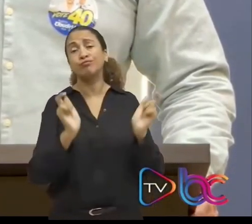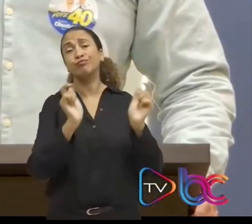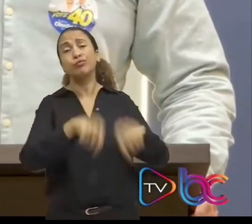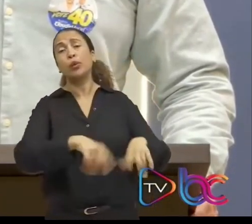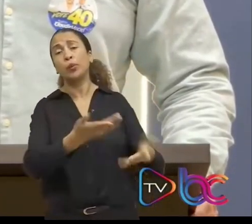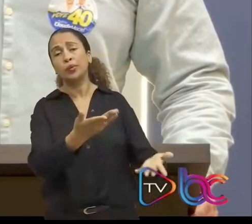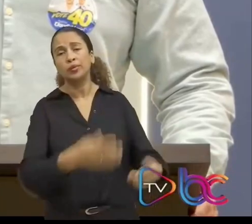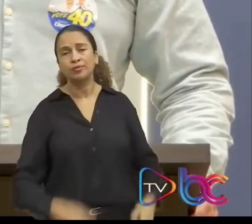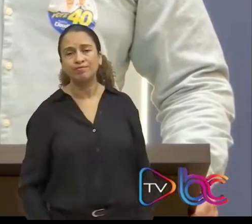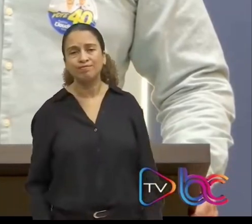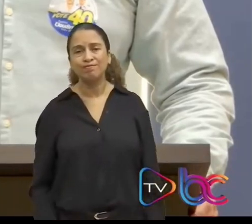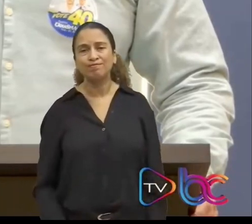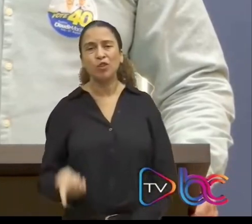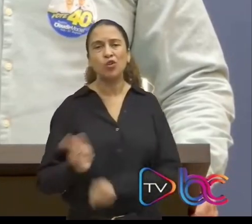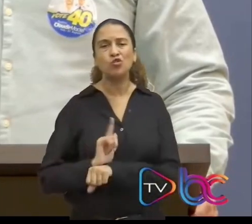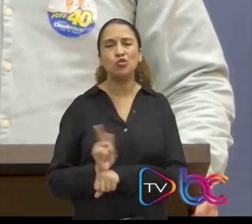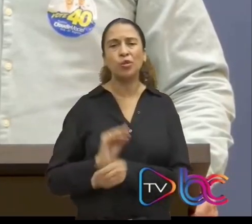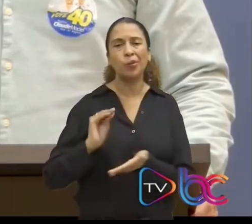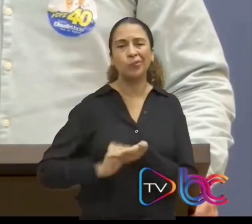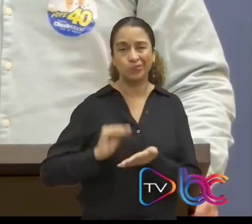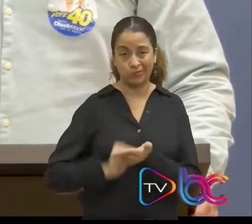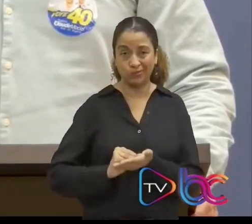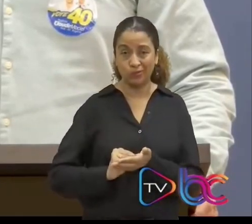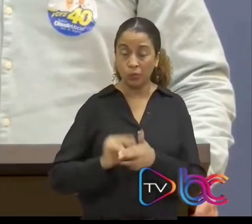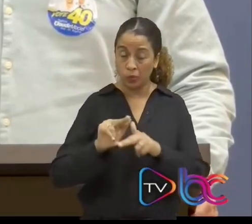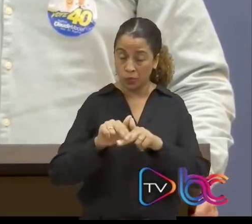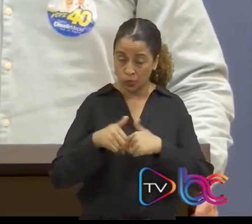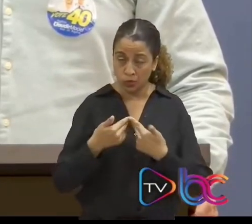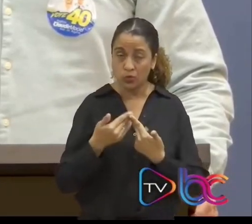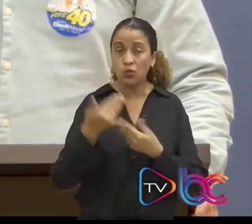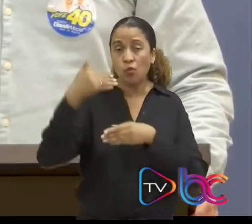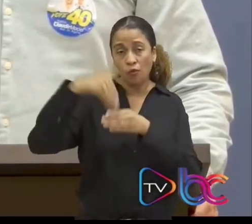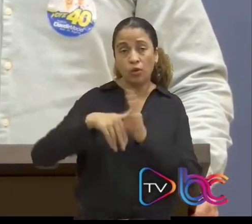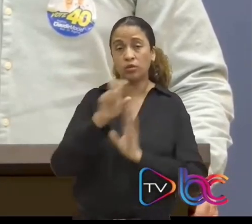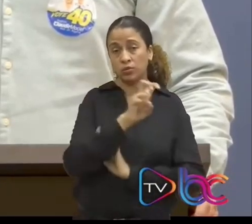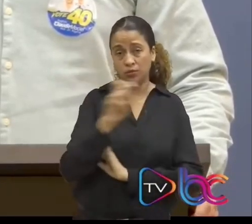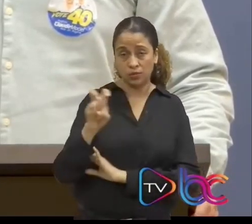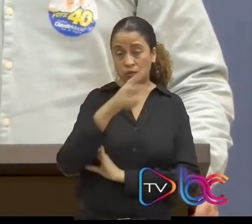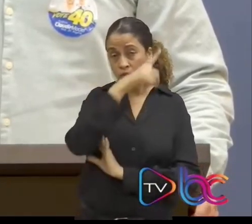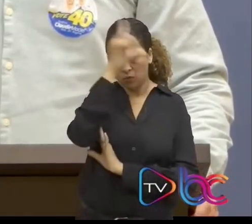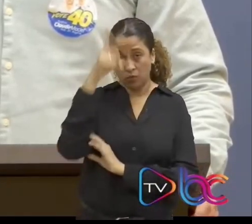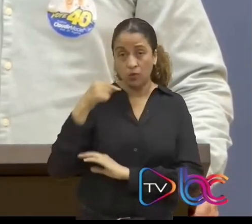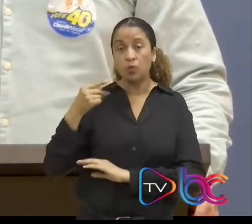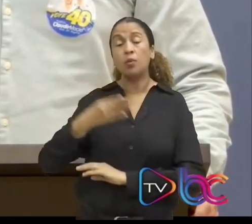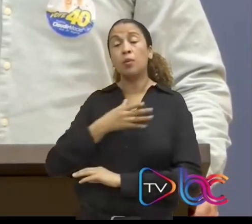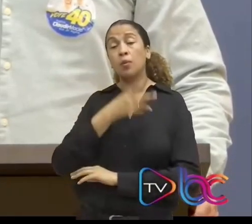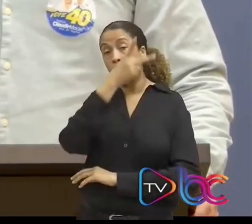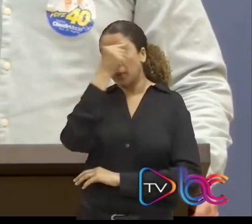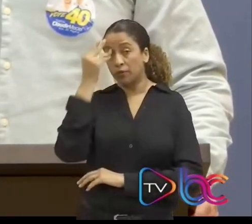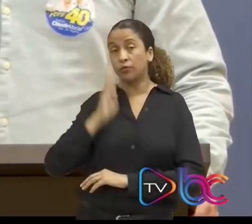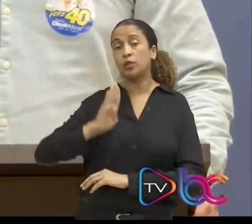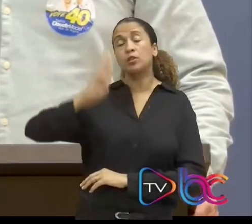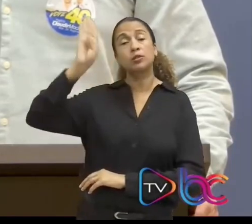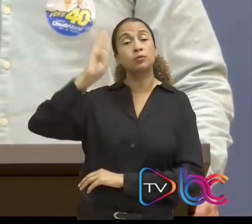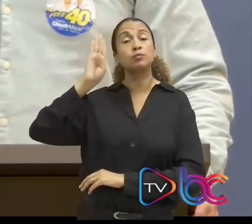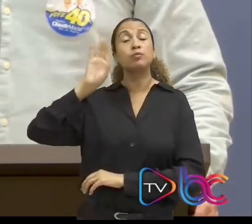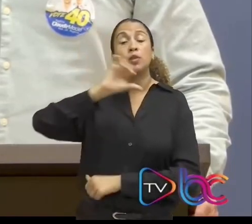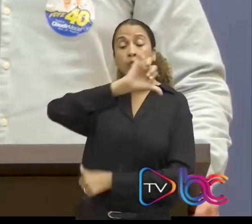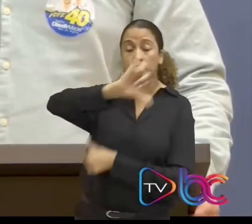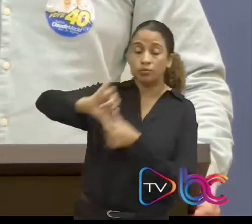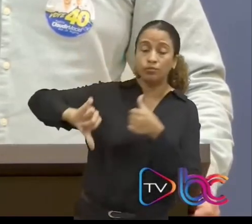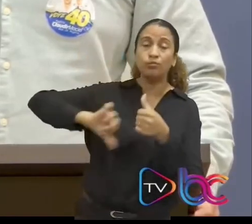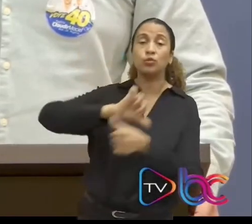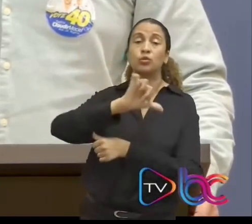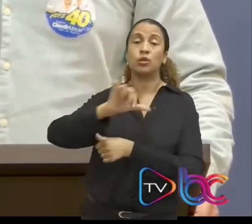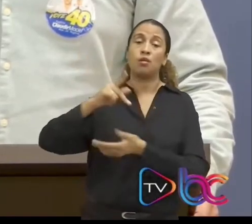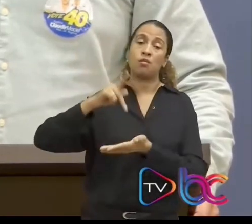incompetência, por falta de gestão. Por isso que eu peço o voto no 55, Juliana Pavan, prefeita, para mudar esta realidade em Balneário